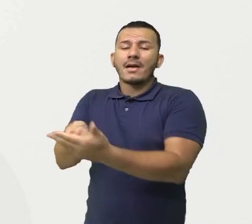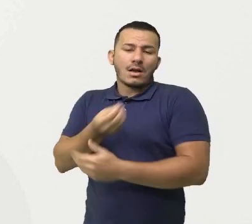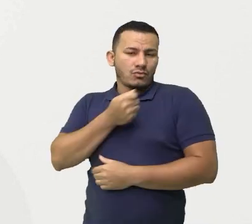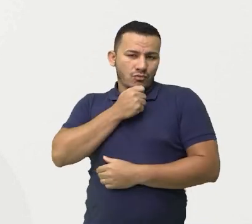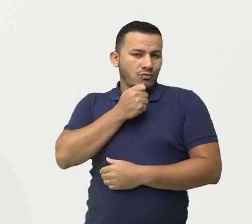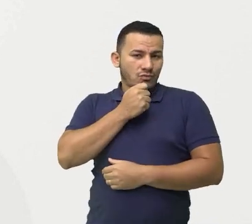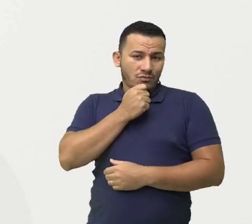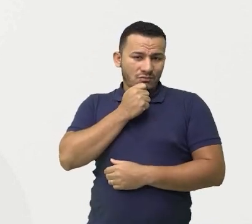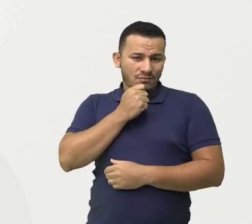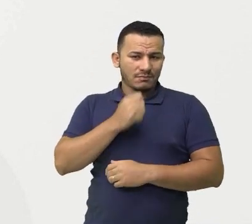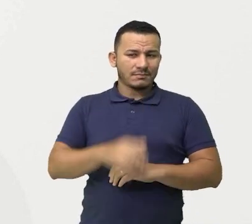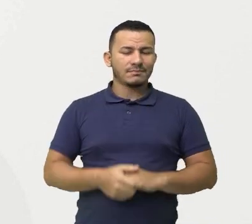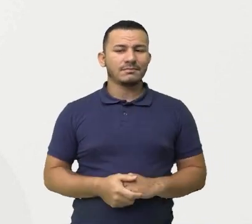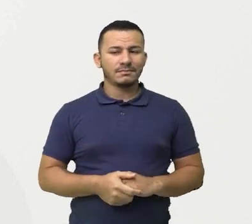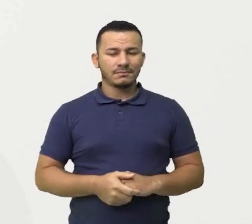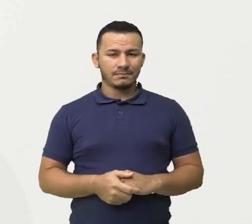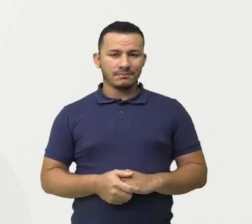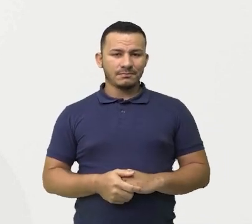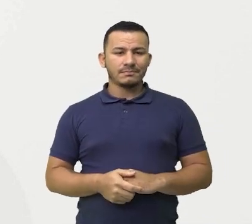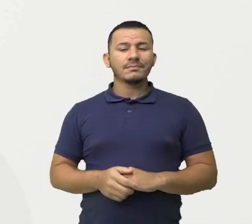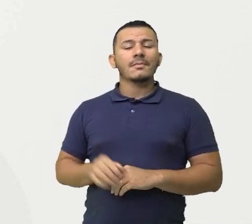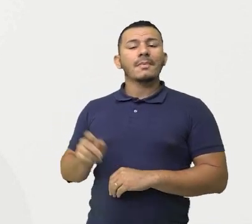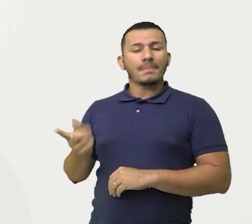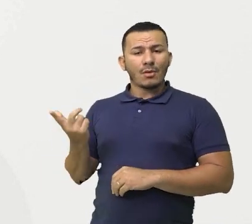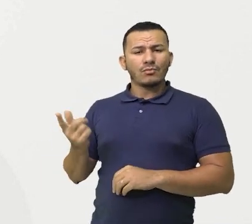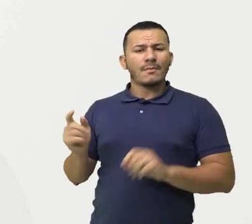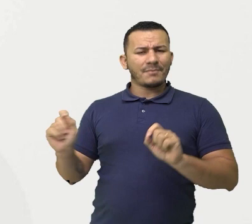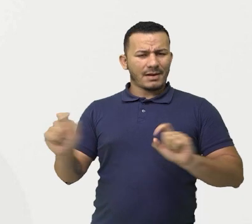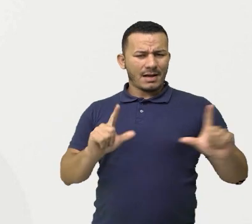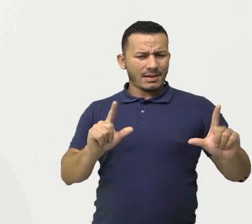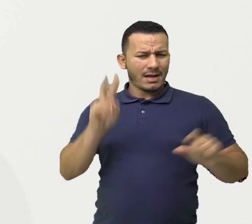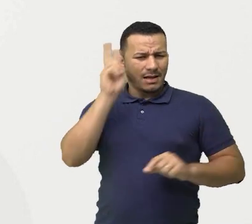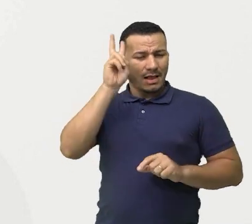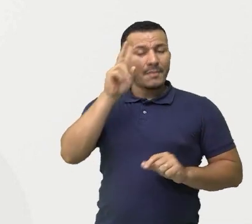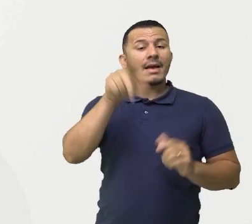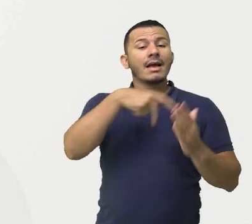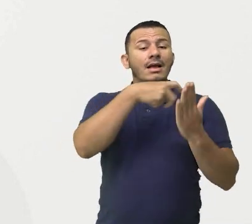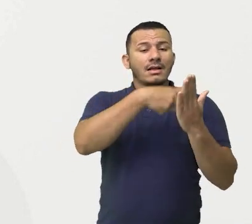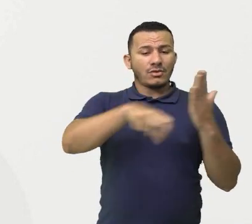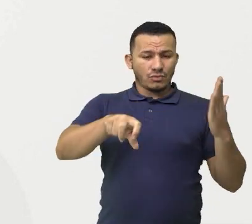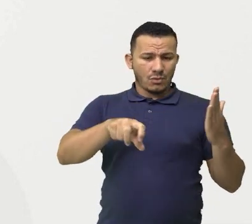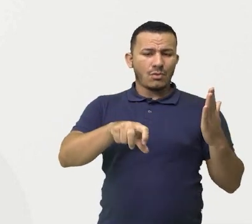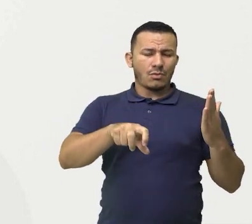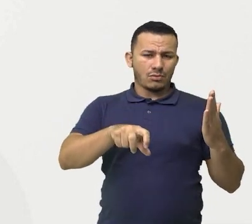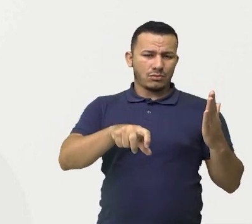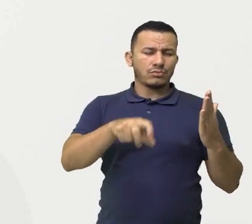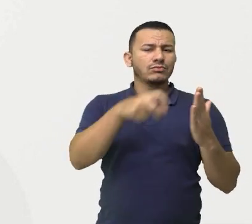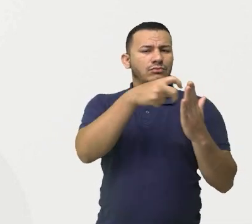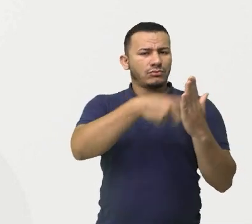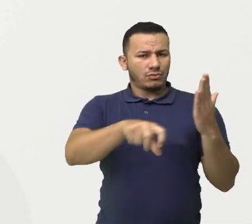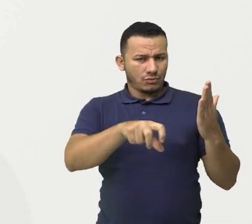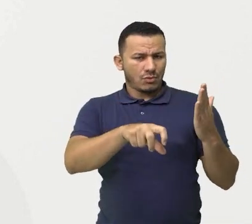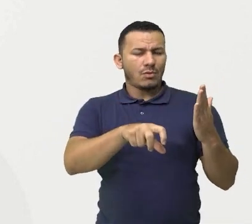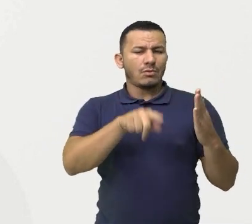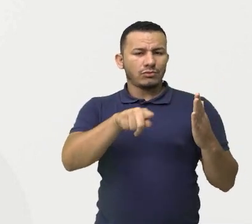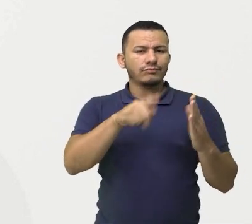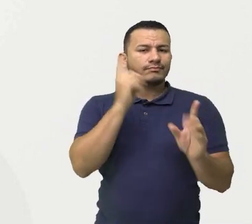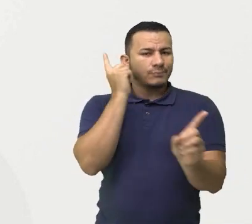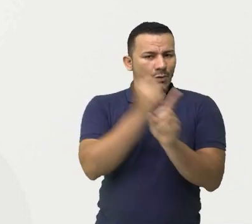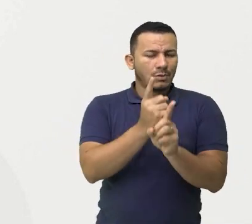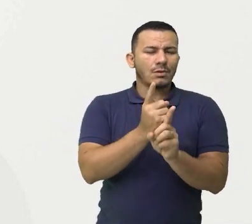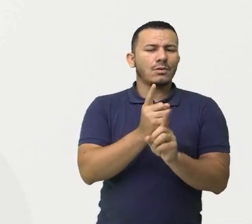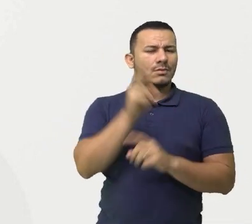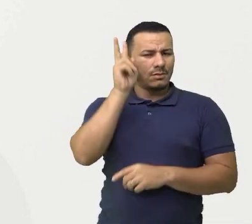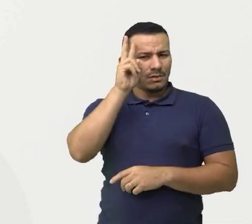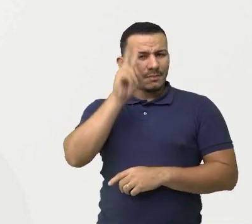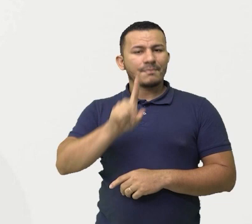fez aí na questão anterior, na cartela anterior, né, a gente calculou o desconto. A gente descobriu aí na